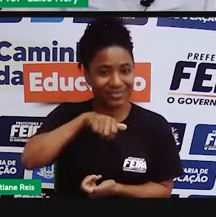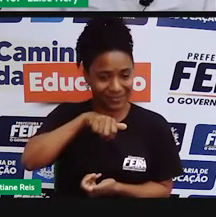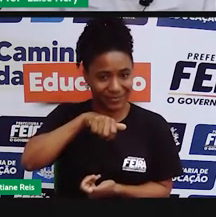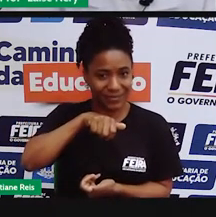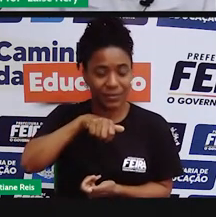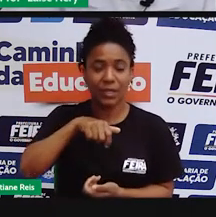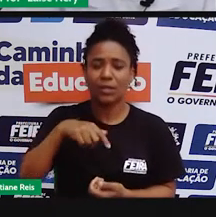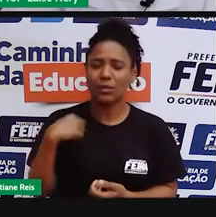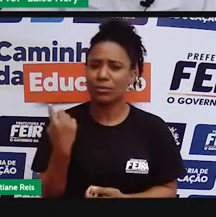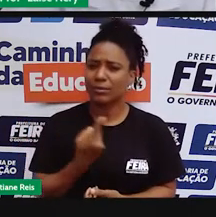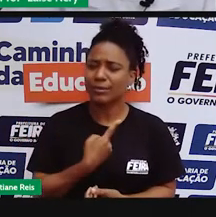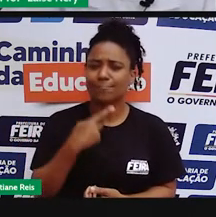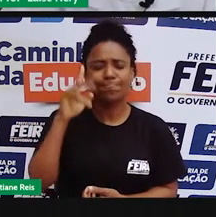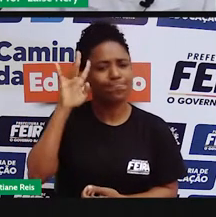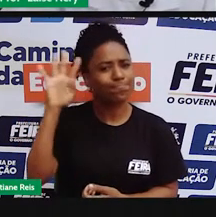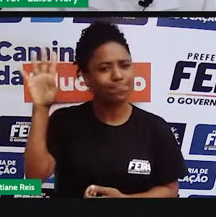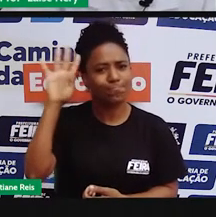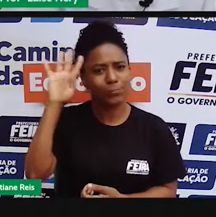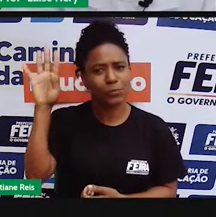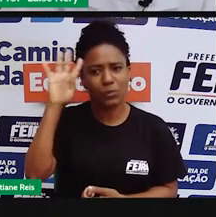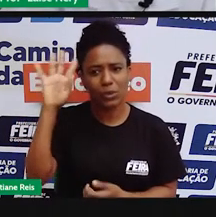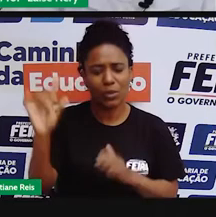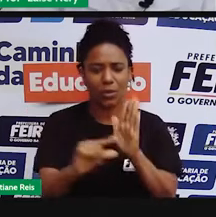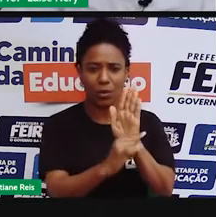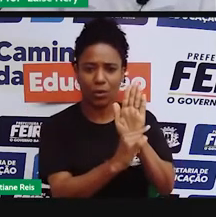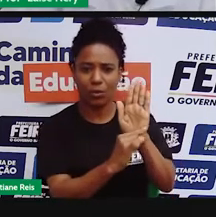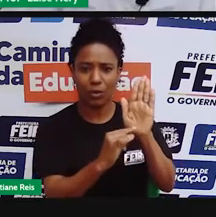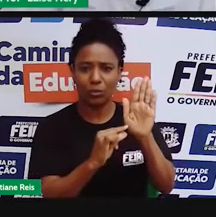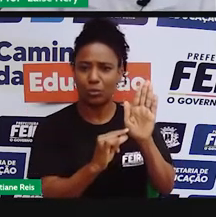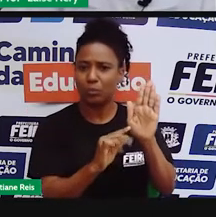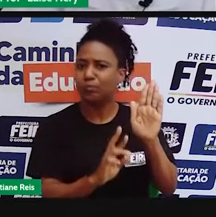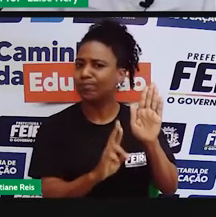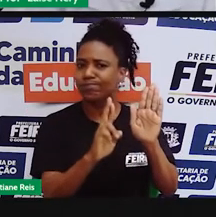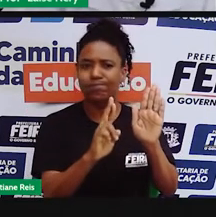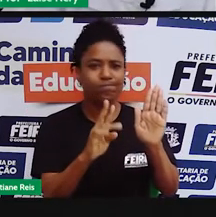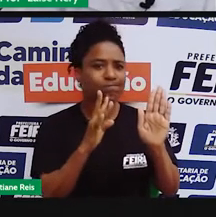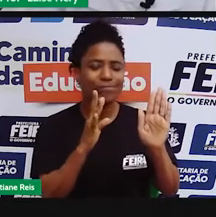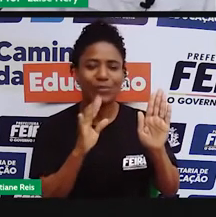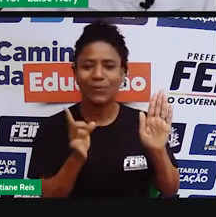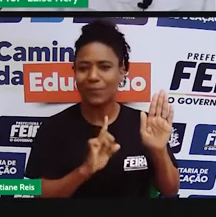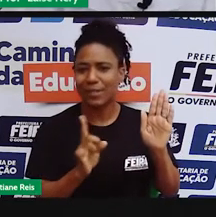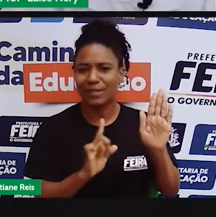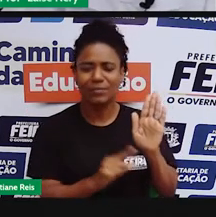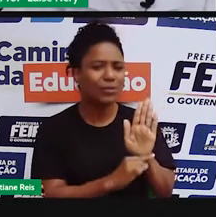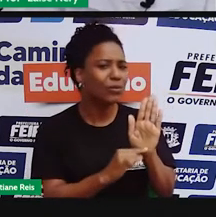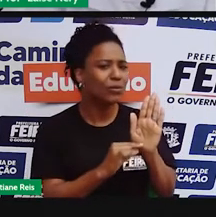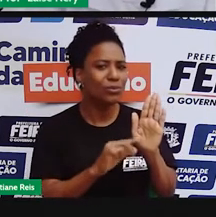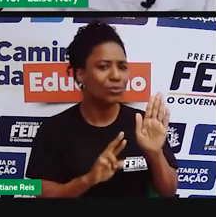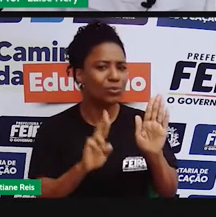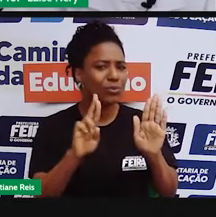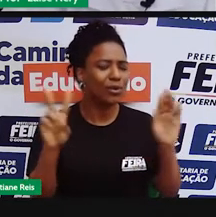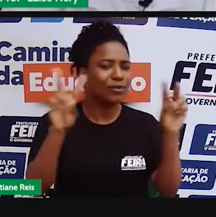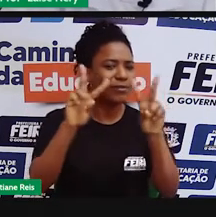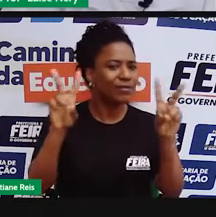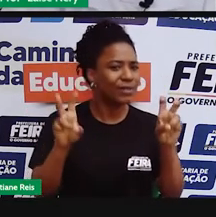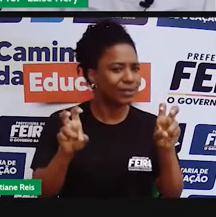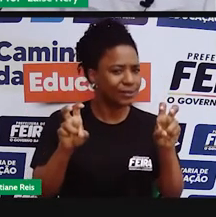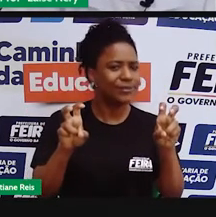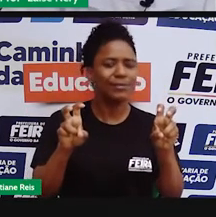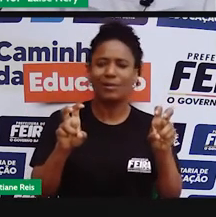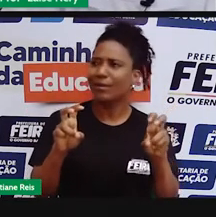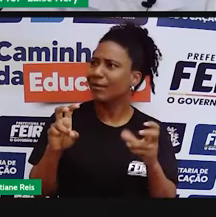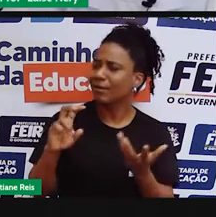gente pode imaginar o porquê que esse autor, né, um autor desconhecido que criou essa frase, a gente pode imaginar por que que ele